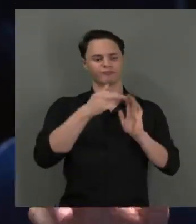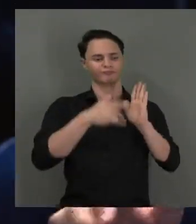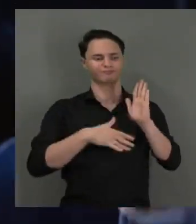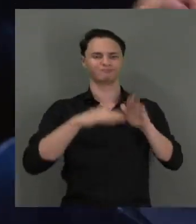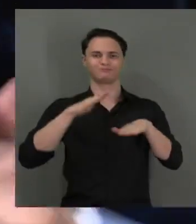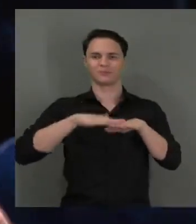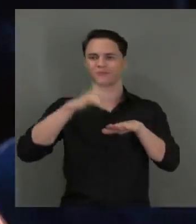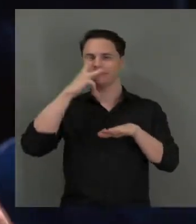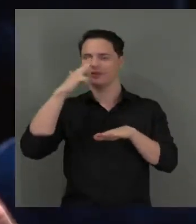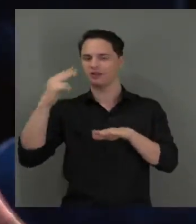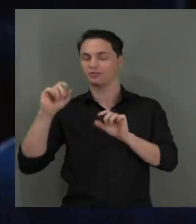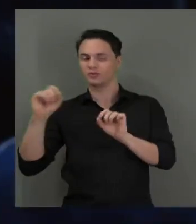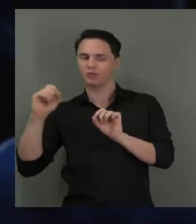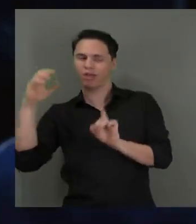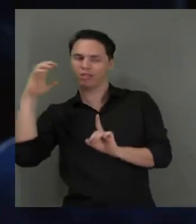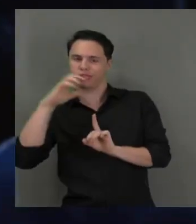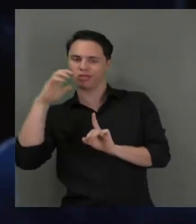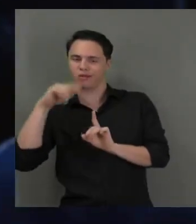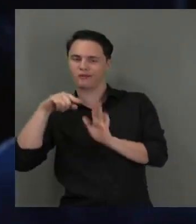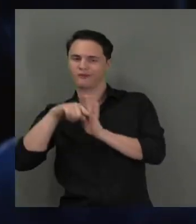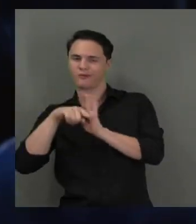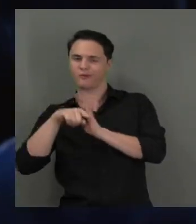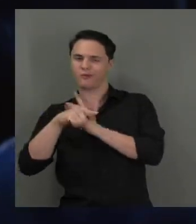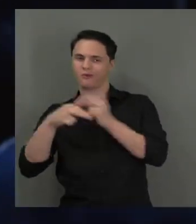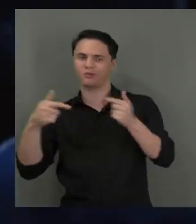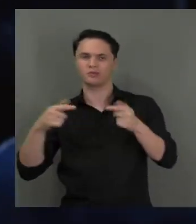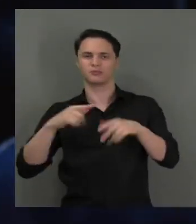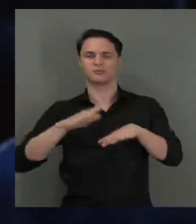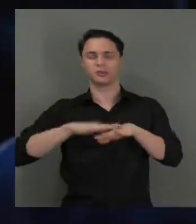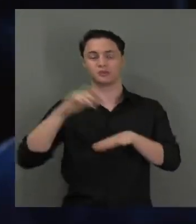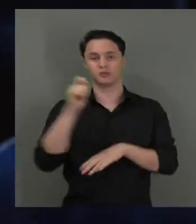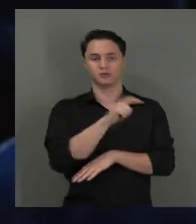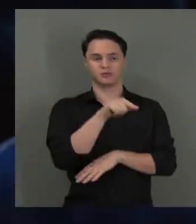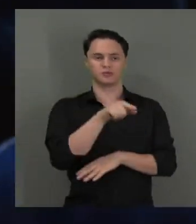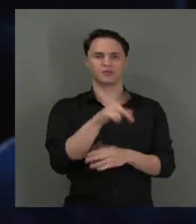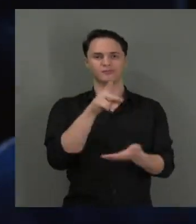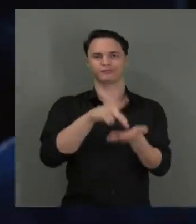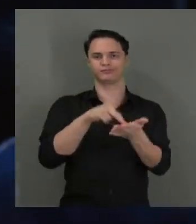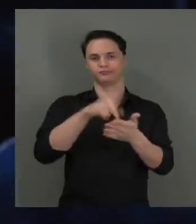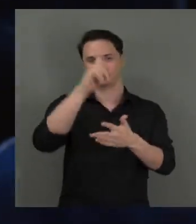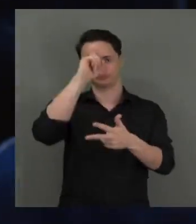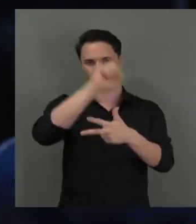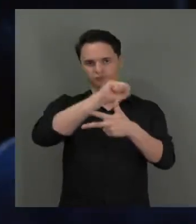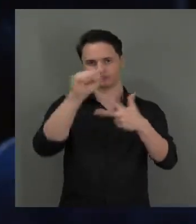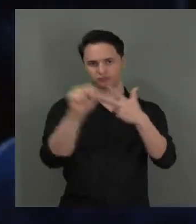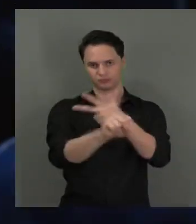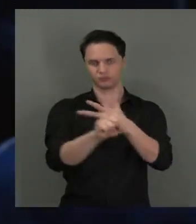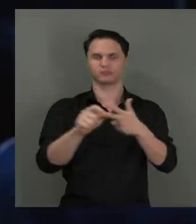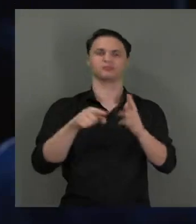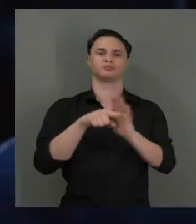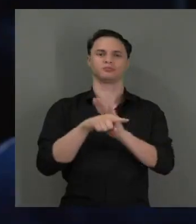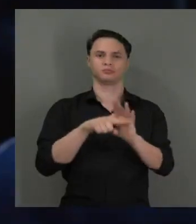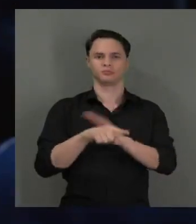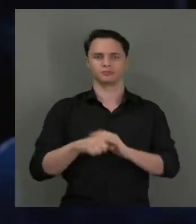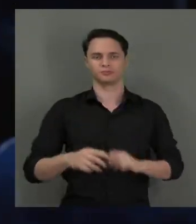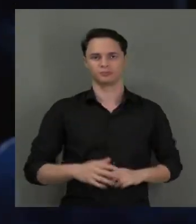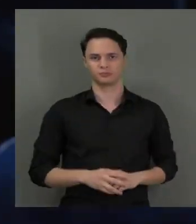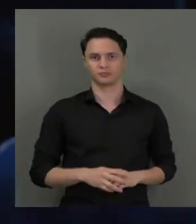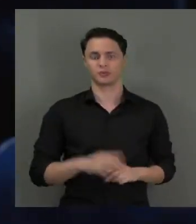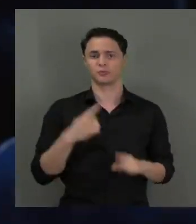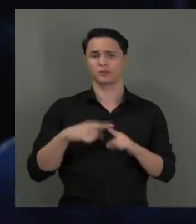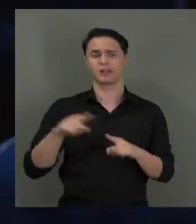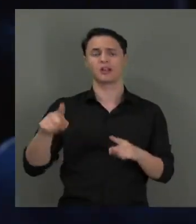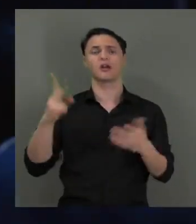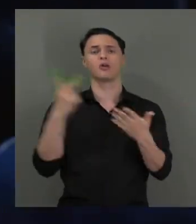de uma pedalada investigativa do que propriamente a tradução daquilo que se apurou no âmbito da CPI. Porque lá o que